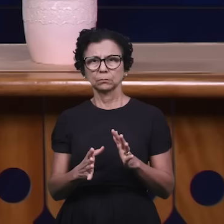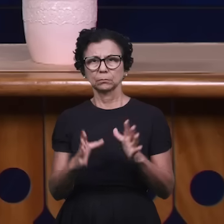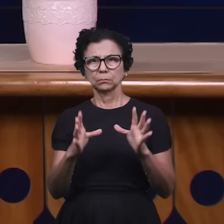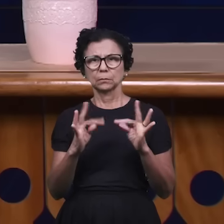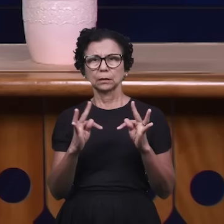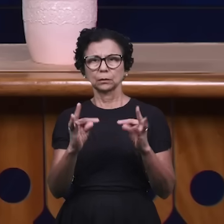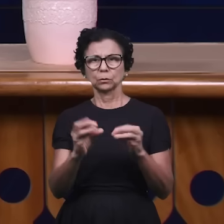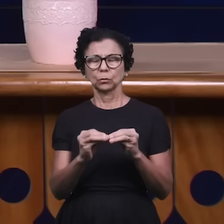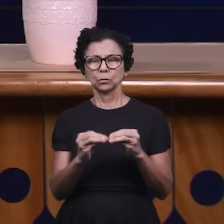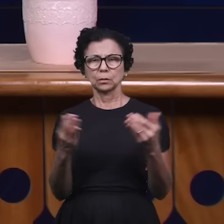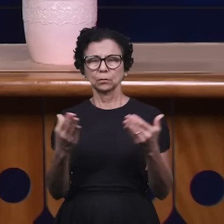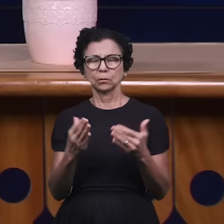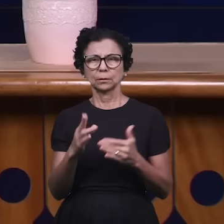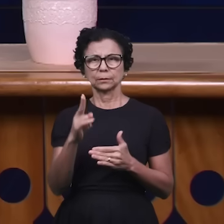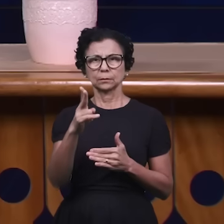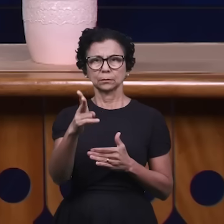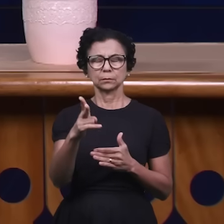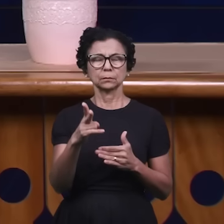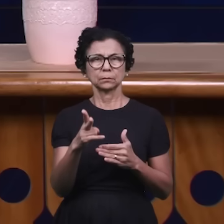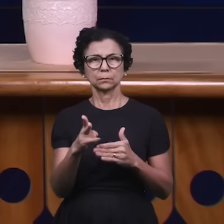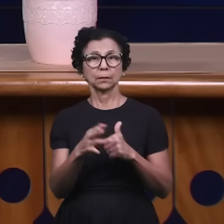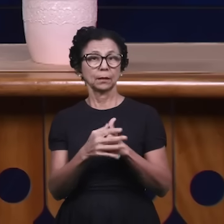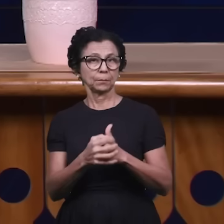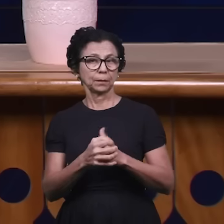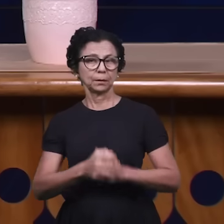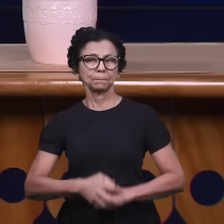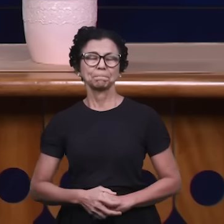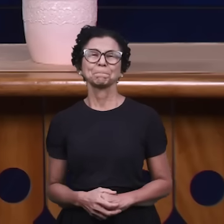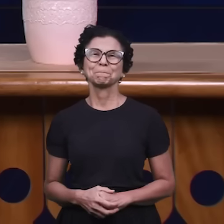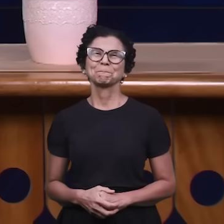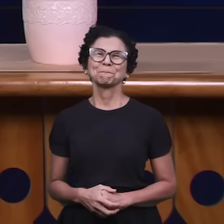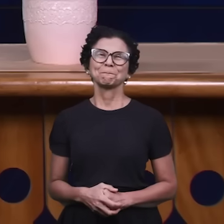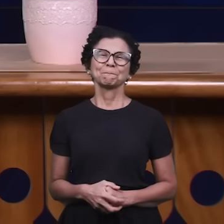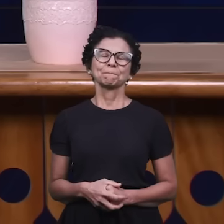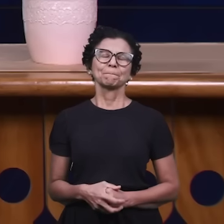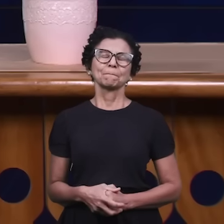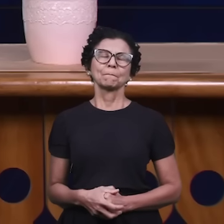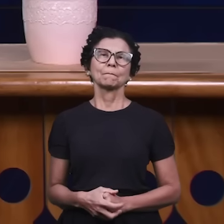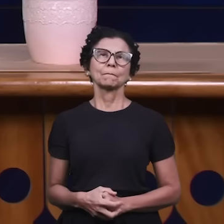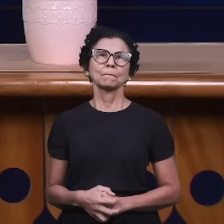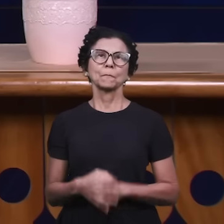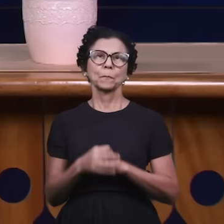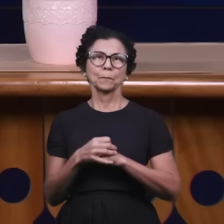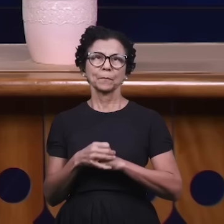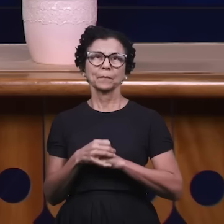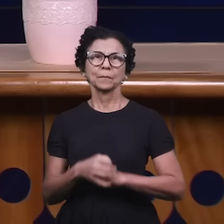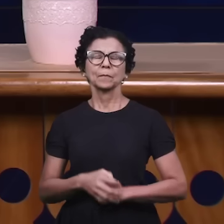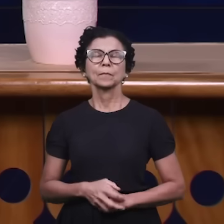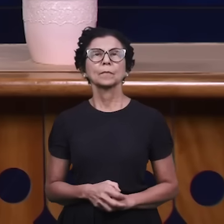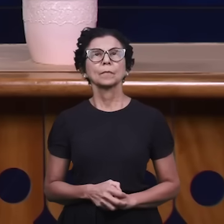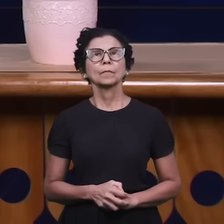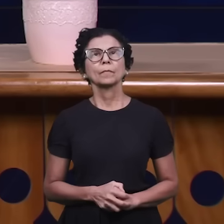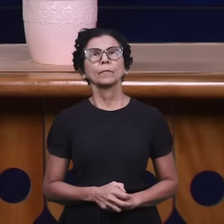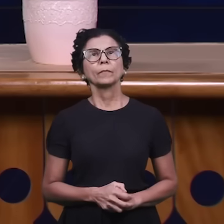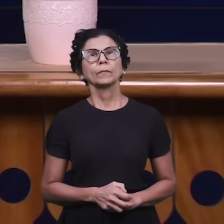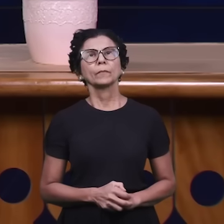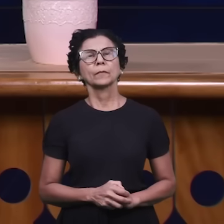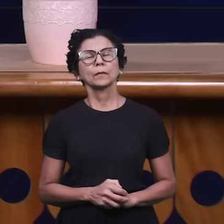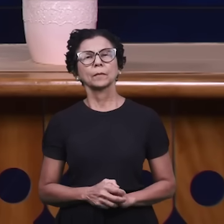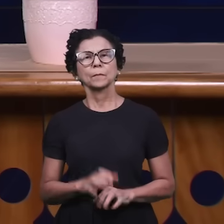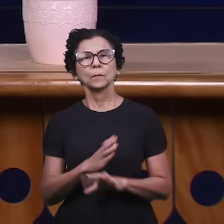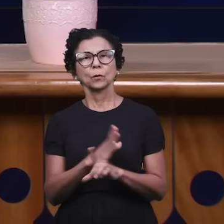convosco, amados irmãos, agora e para todos sempre. Amém. Amém,